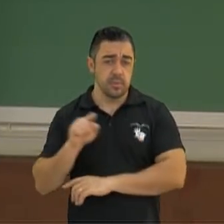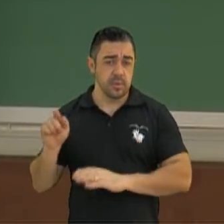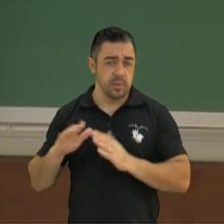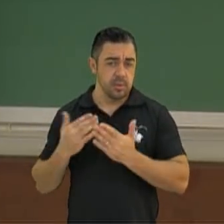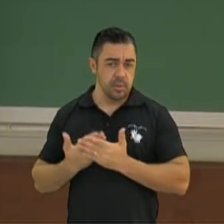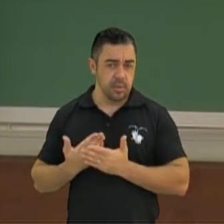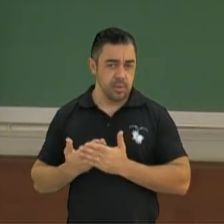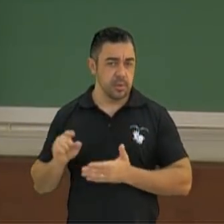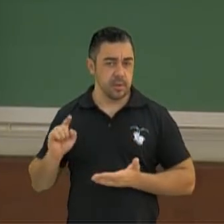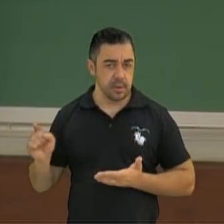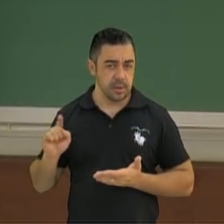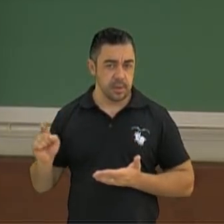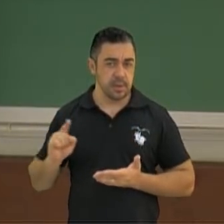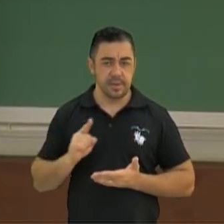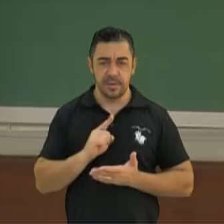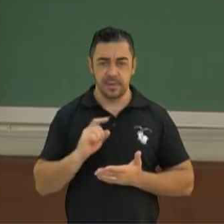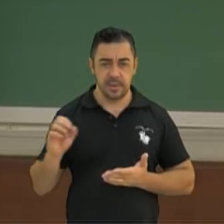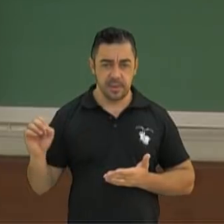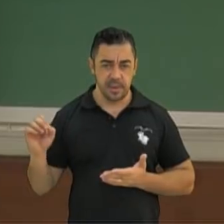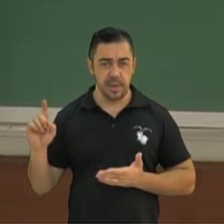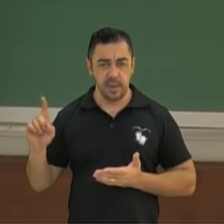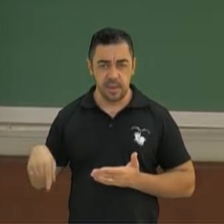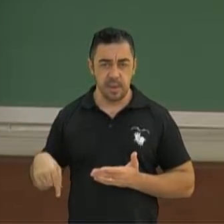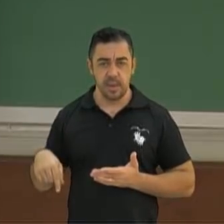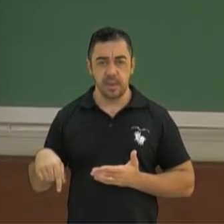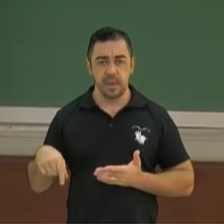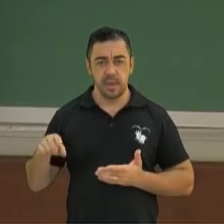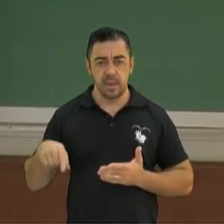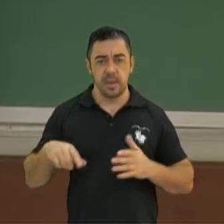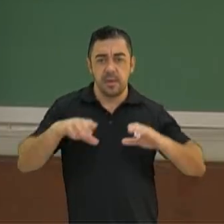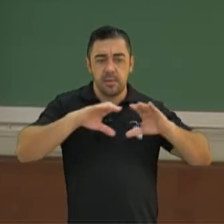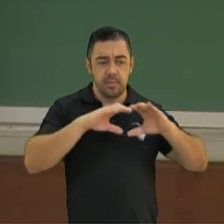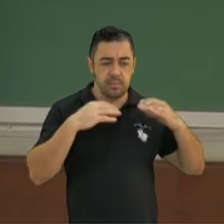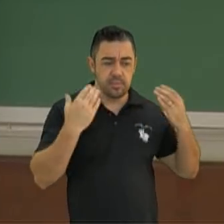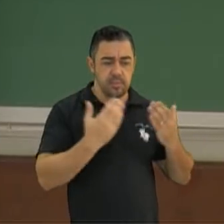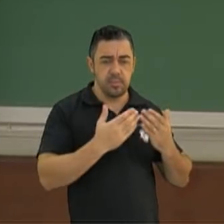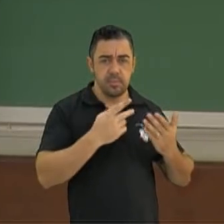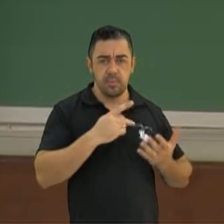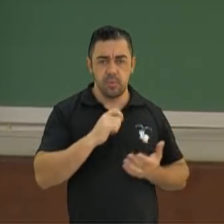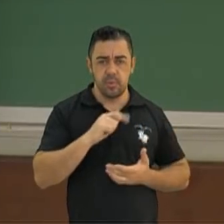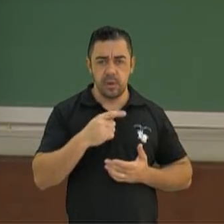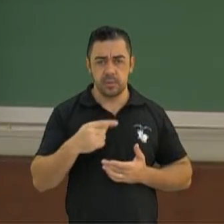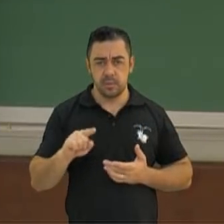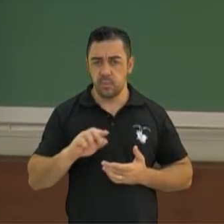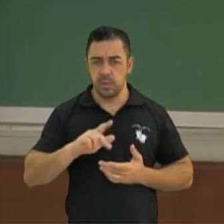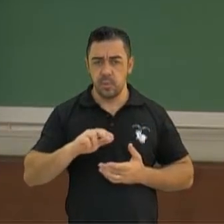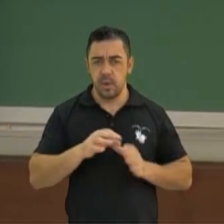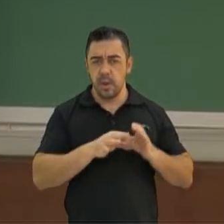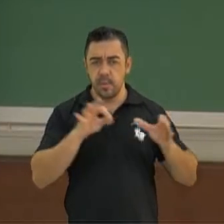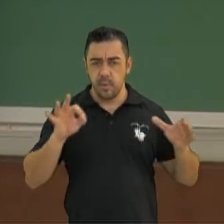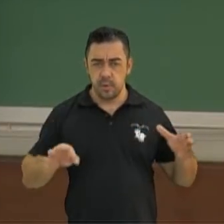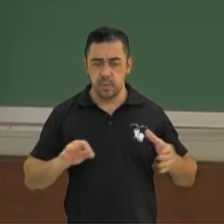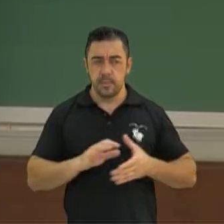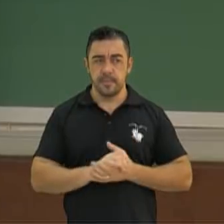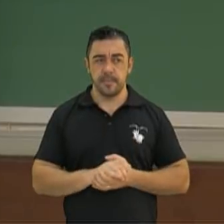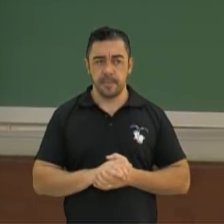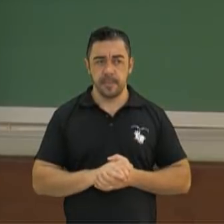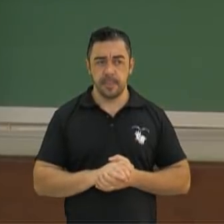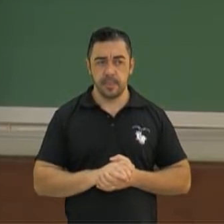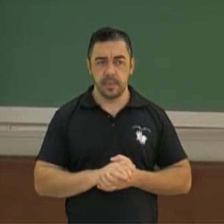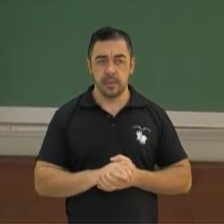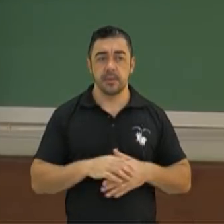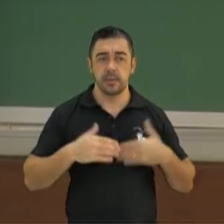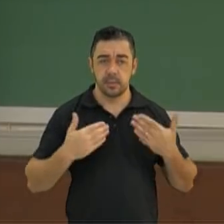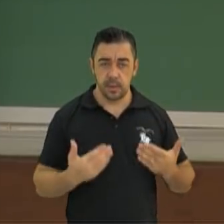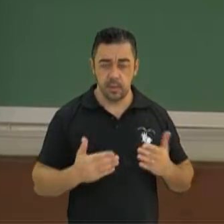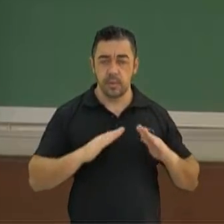colégio. Então, esse 100 seria a população e não a amostra, ok? A